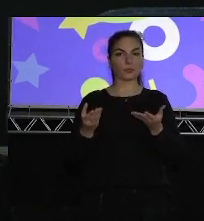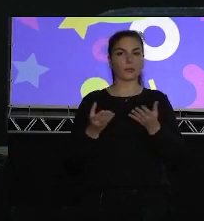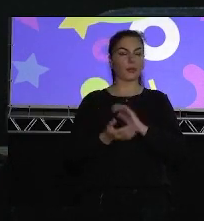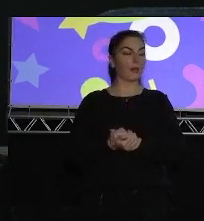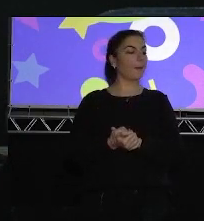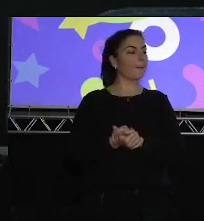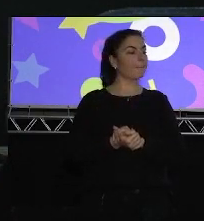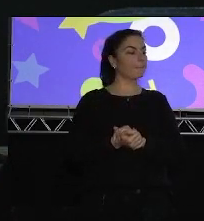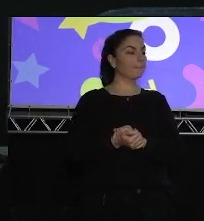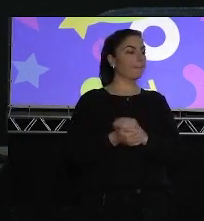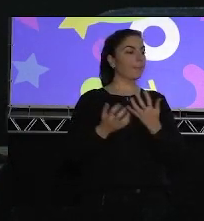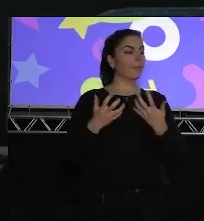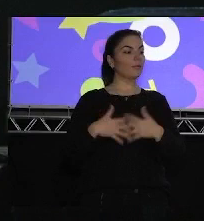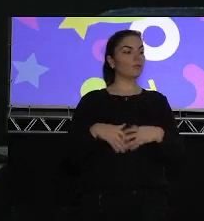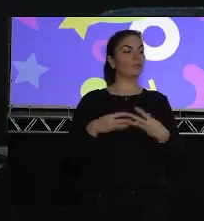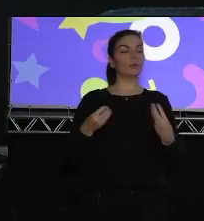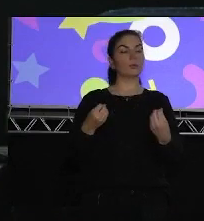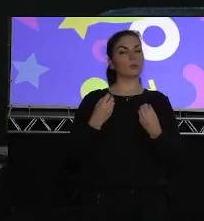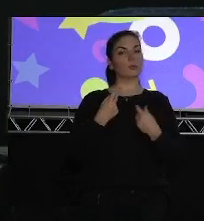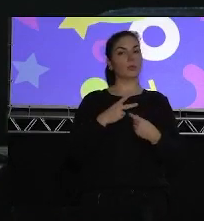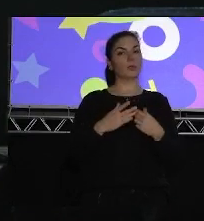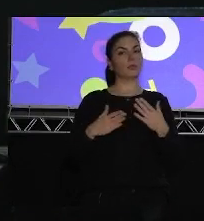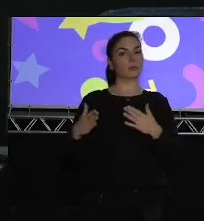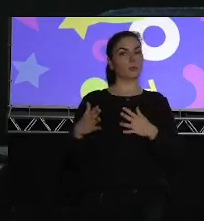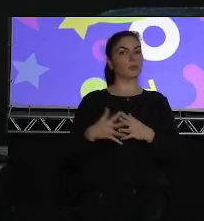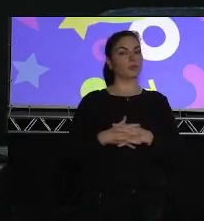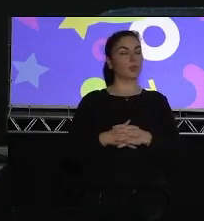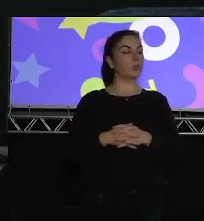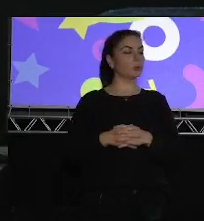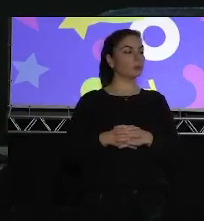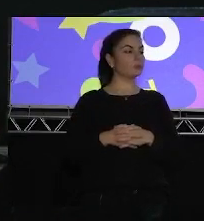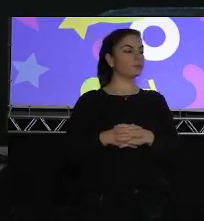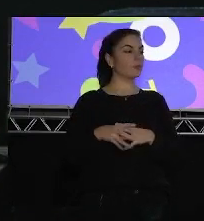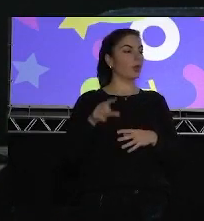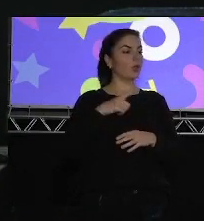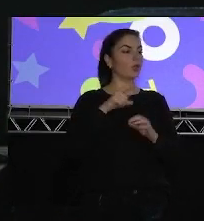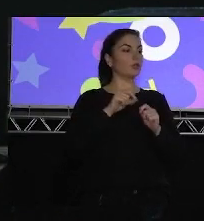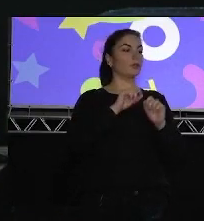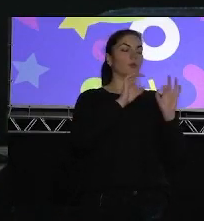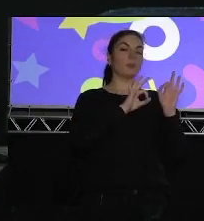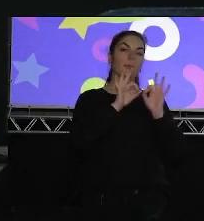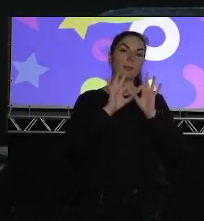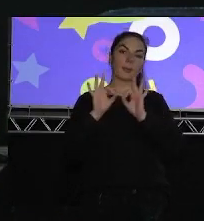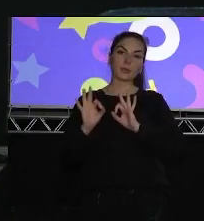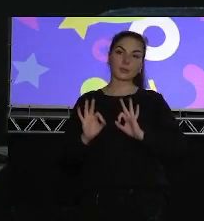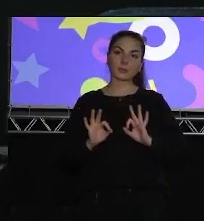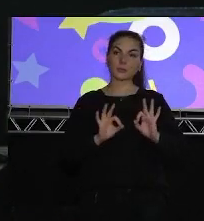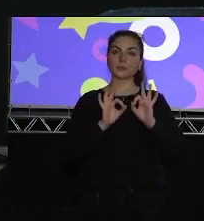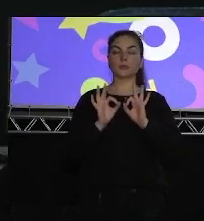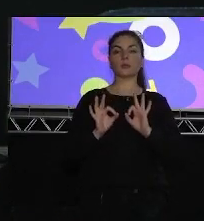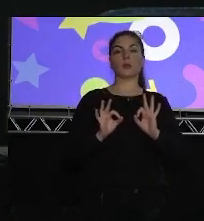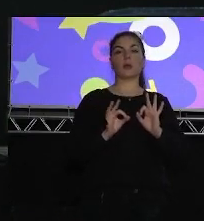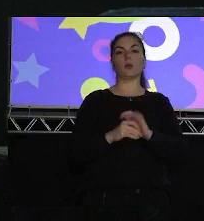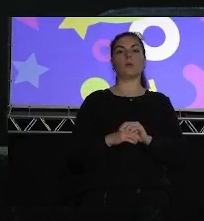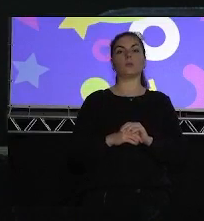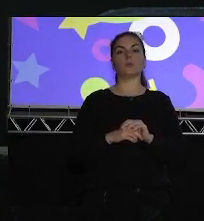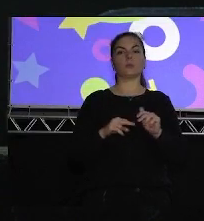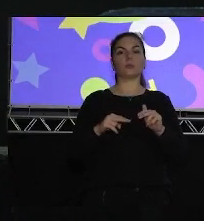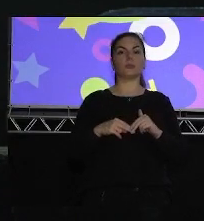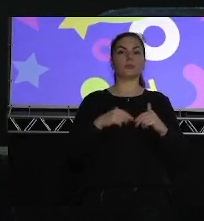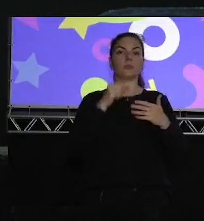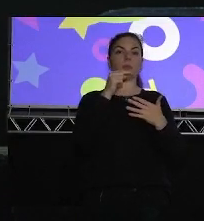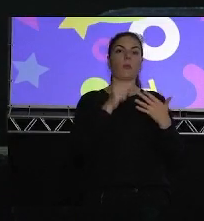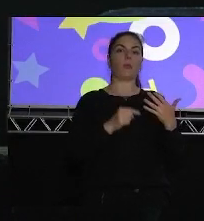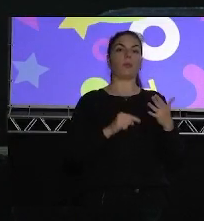ela funciona muito bem nesse processo. E lá a gente faz uma preparação, né, com base nos itens,